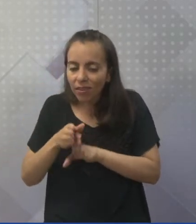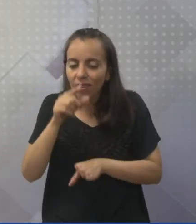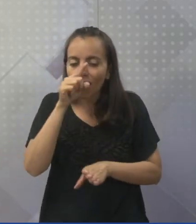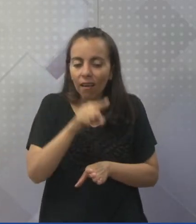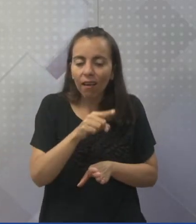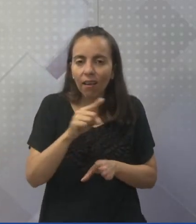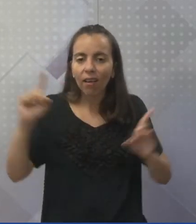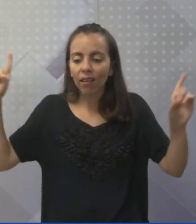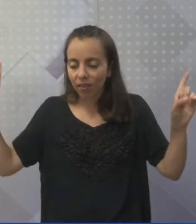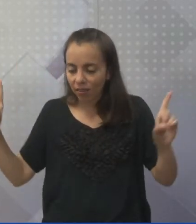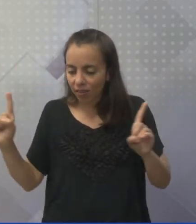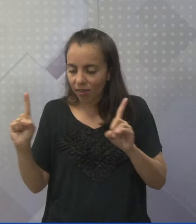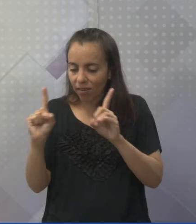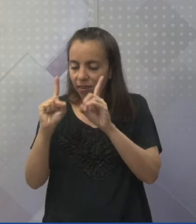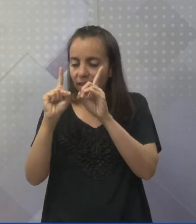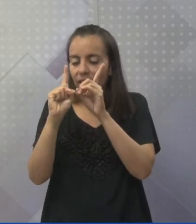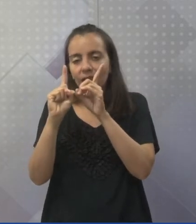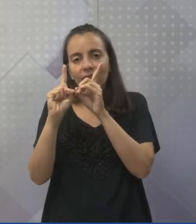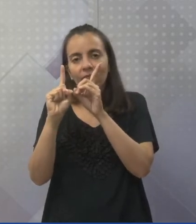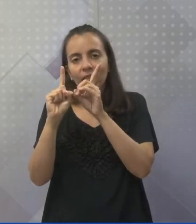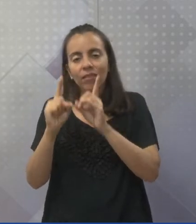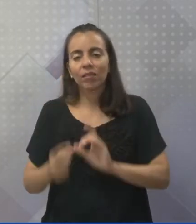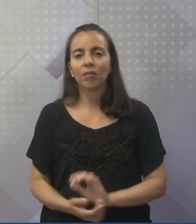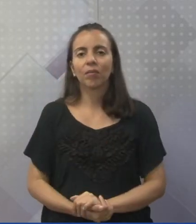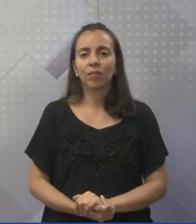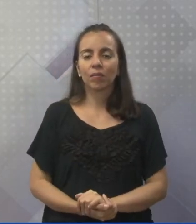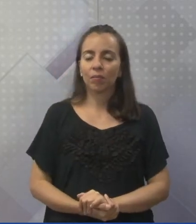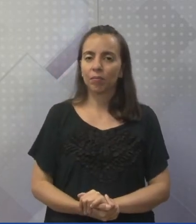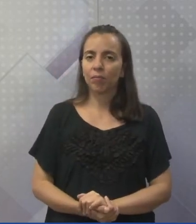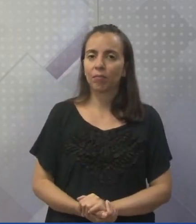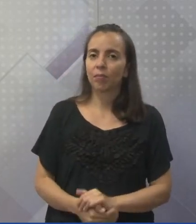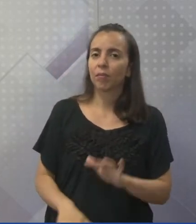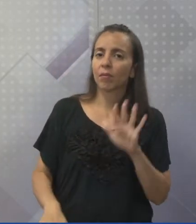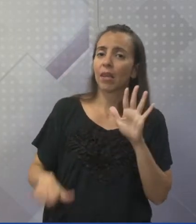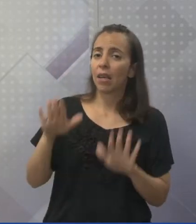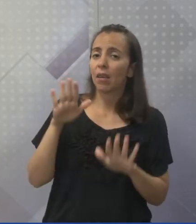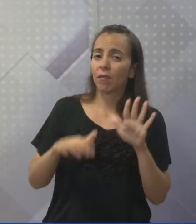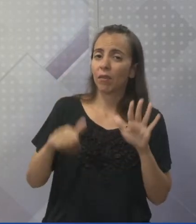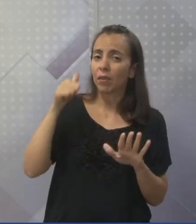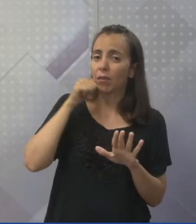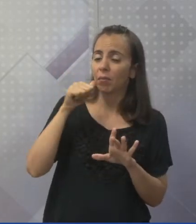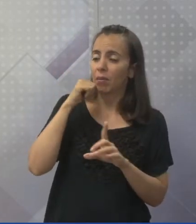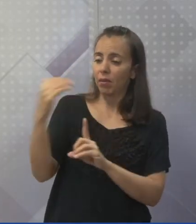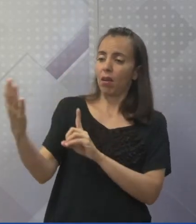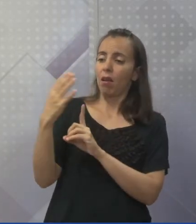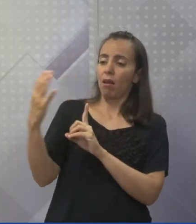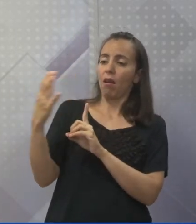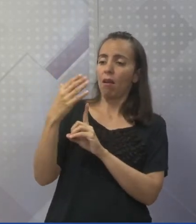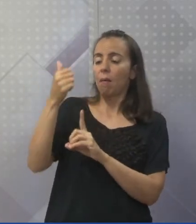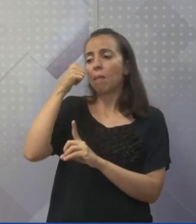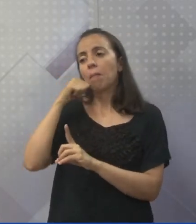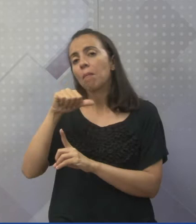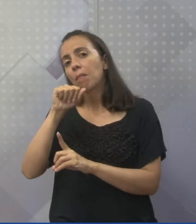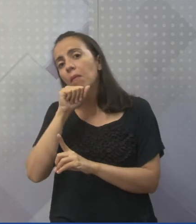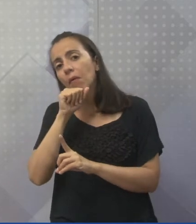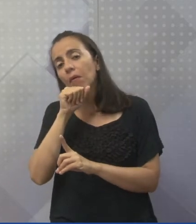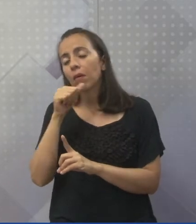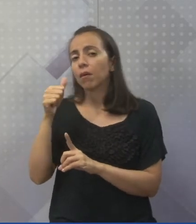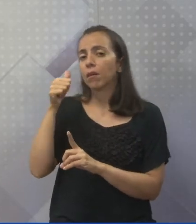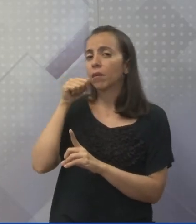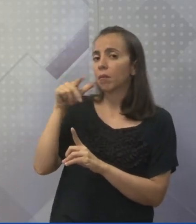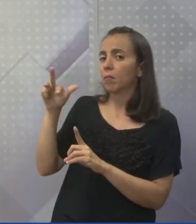reataria com ele. Certo? Você sabe que às vezes as mulheres já são influenciadas, né? Pela mãe, pela irmã, ou